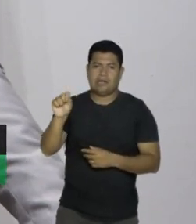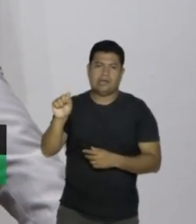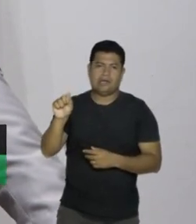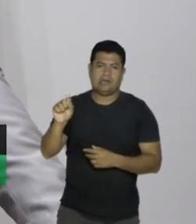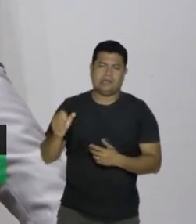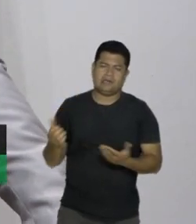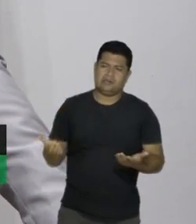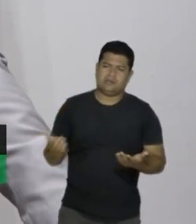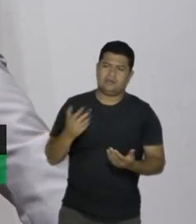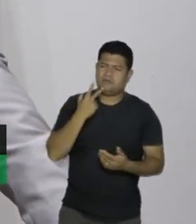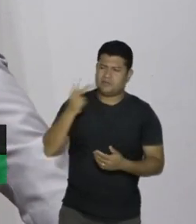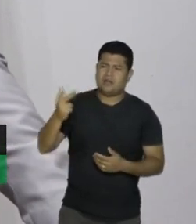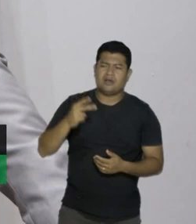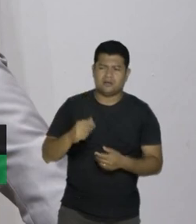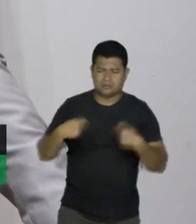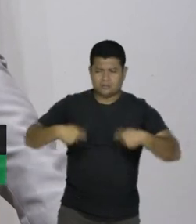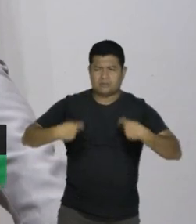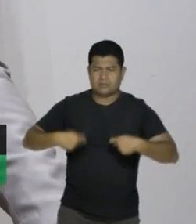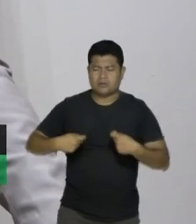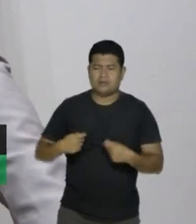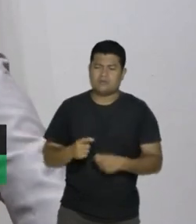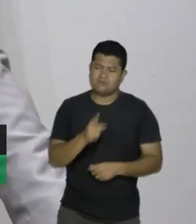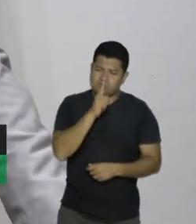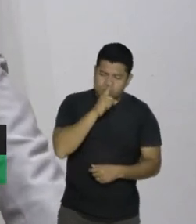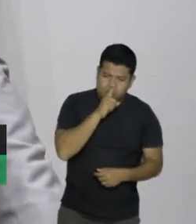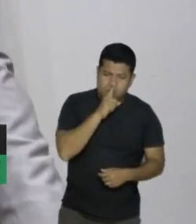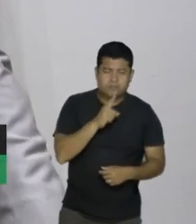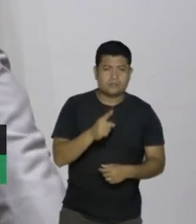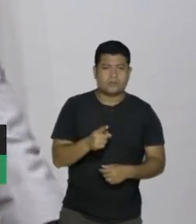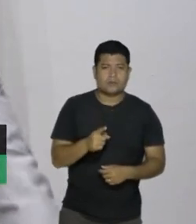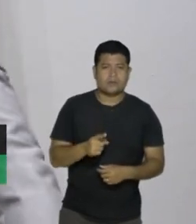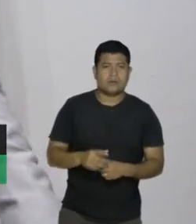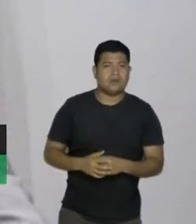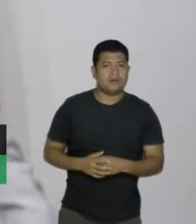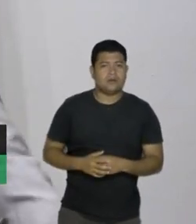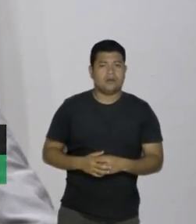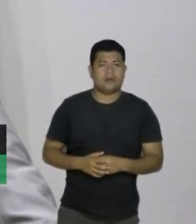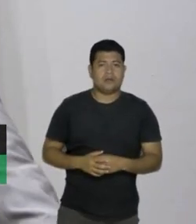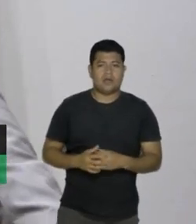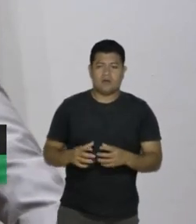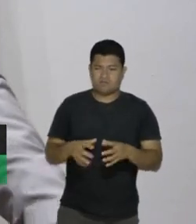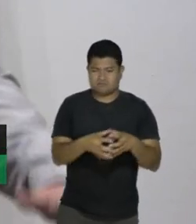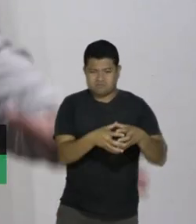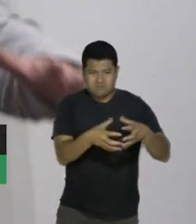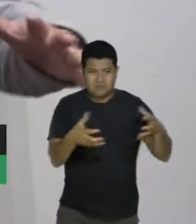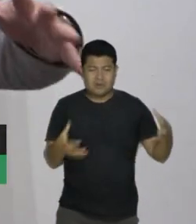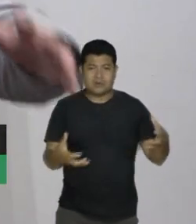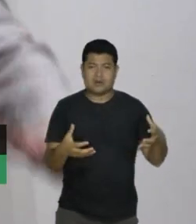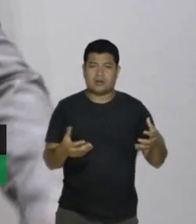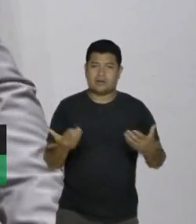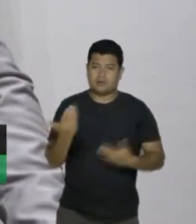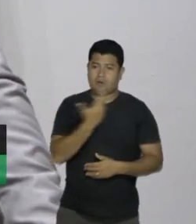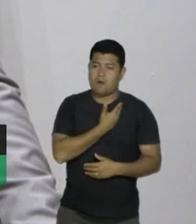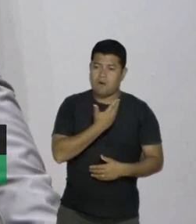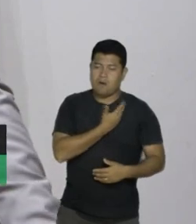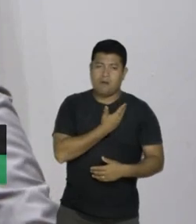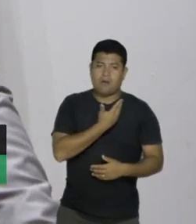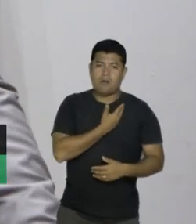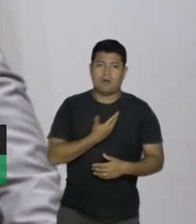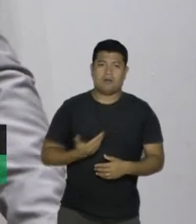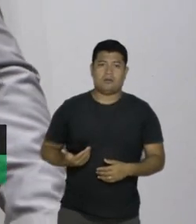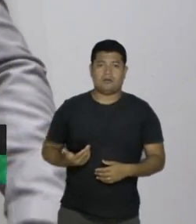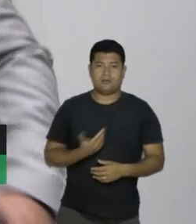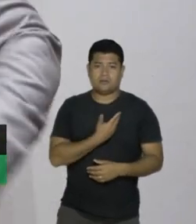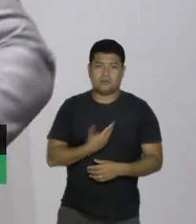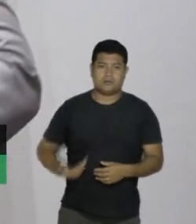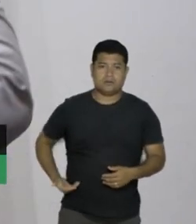caqui primeiro que grande parte A grande maioria esmagadora dos seus colegas de governo não poderiam